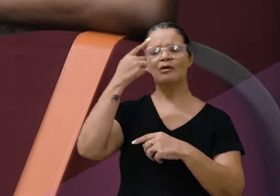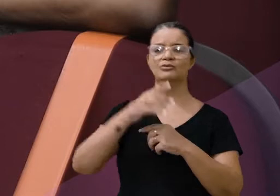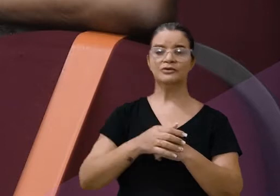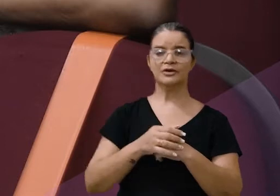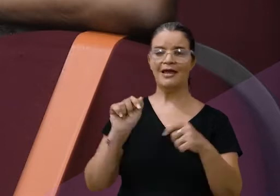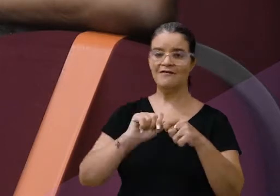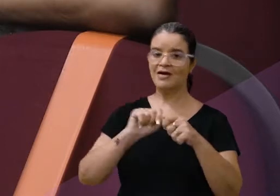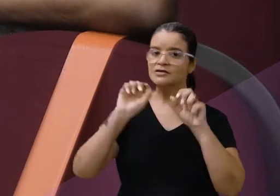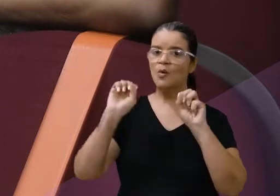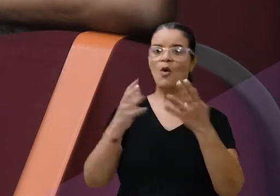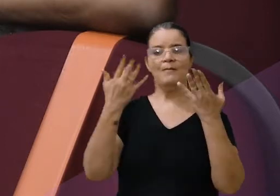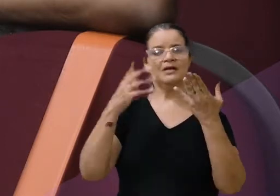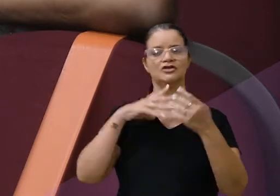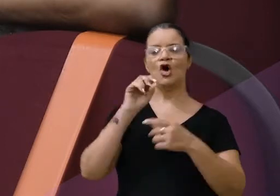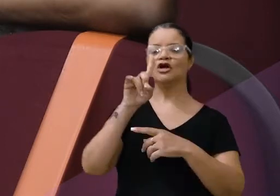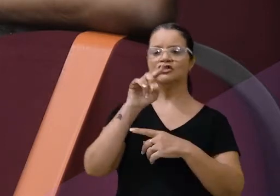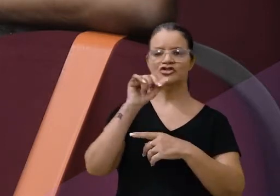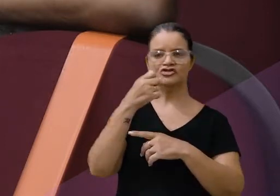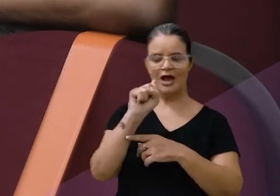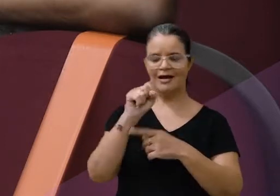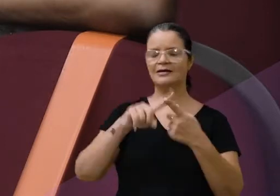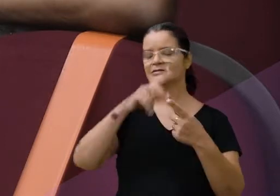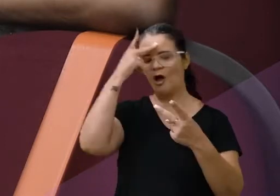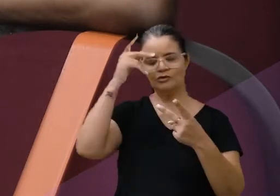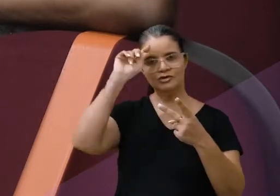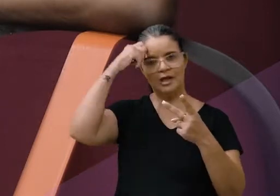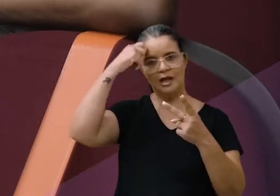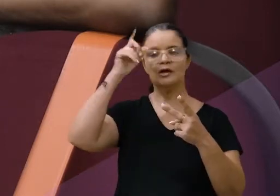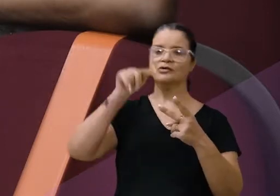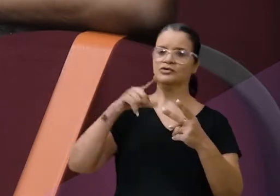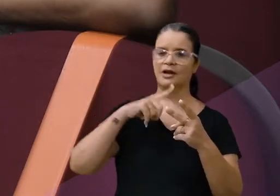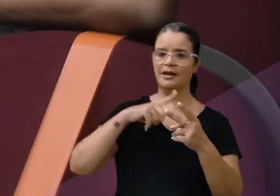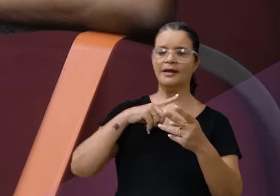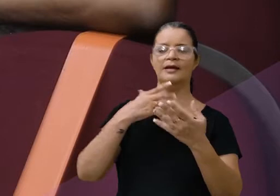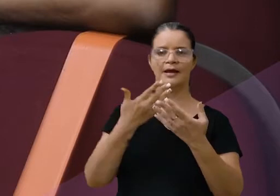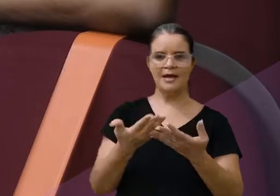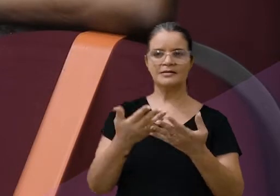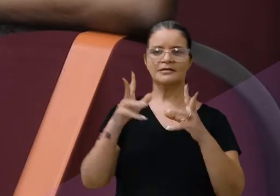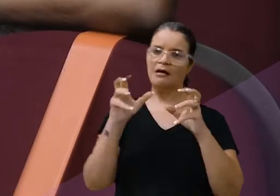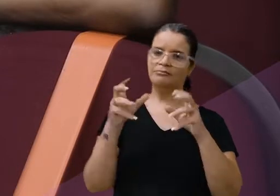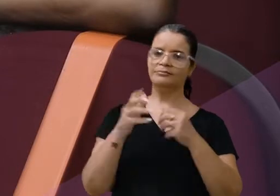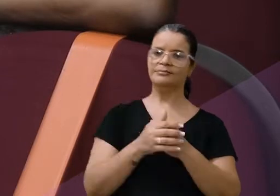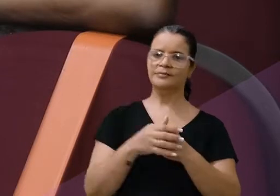pensamos muito em fazer uma homenagem aos orixás, aos negros. Tanto é que tem